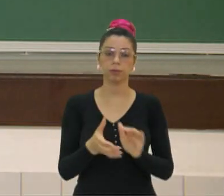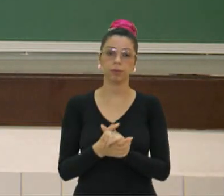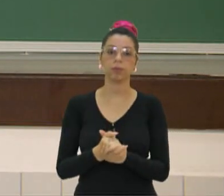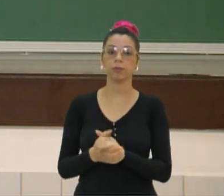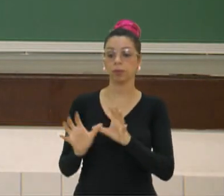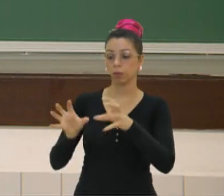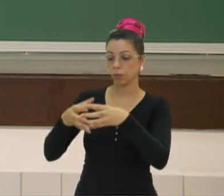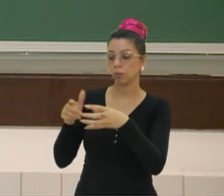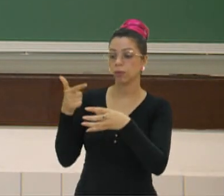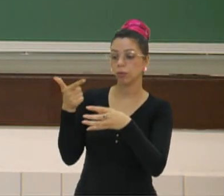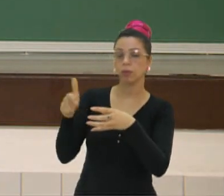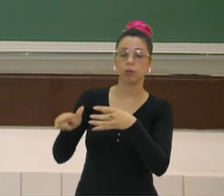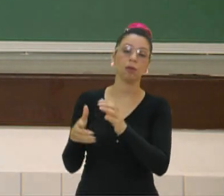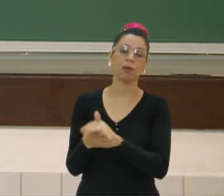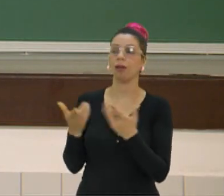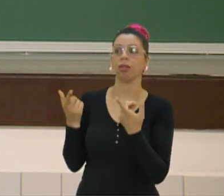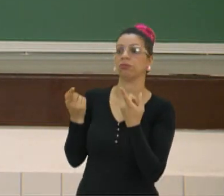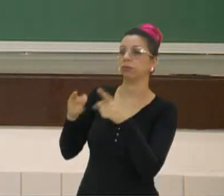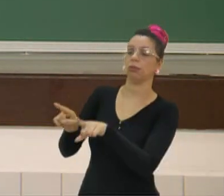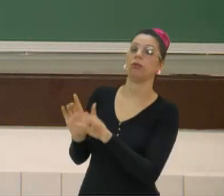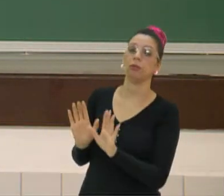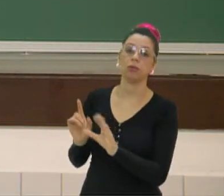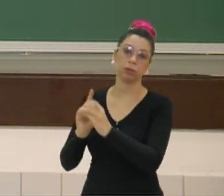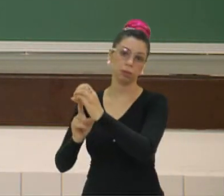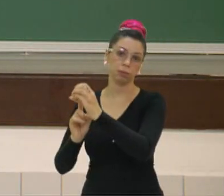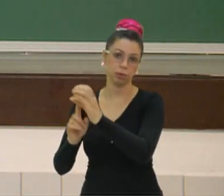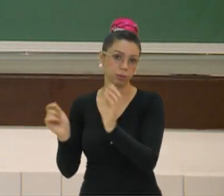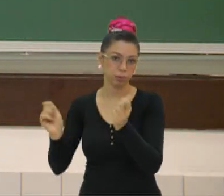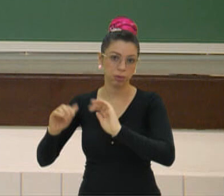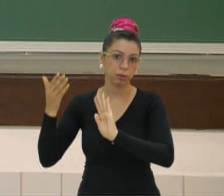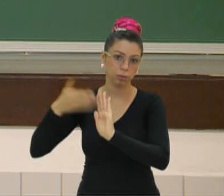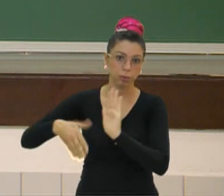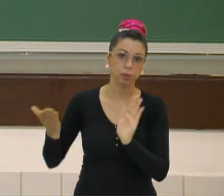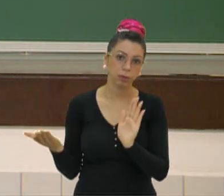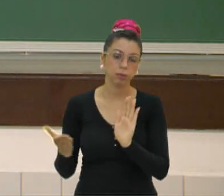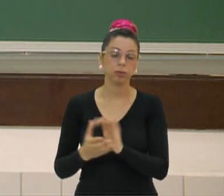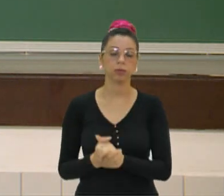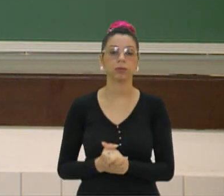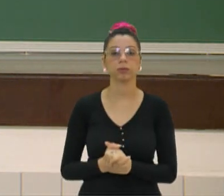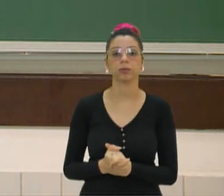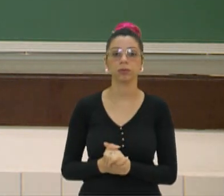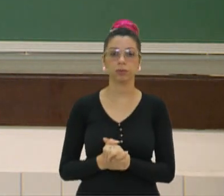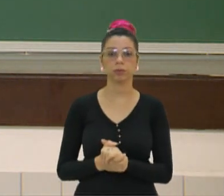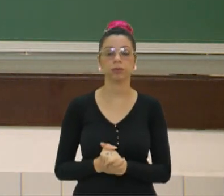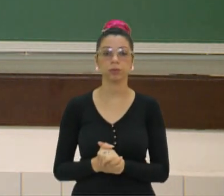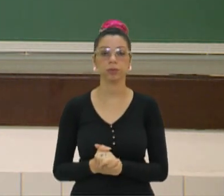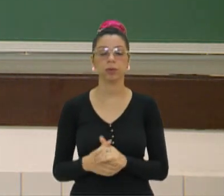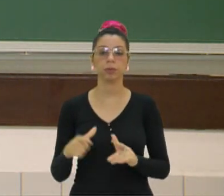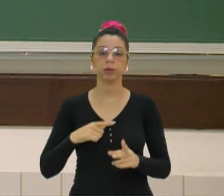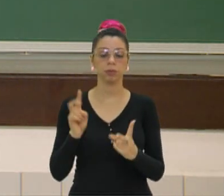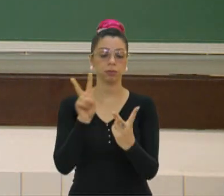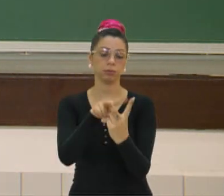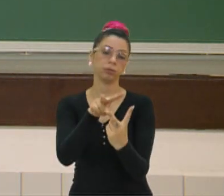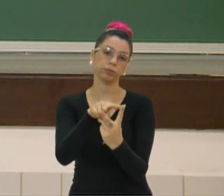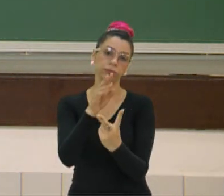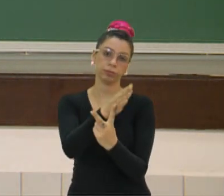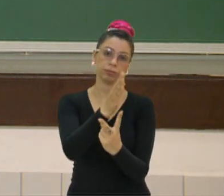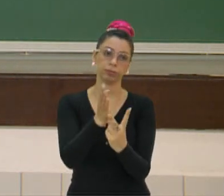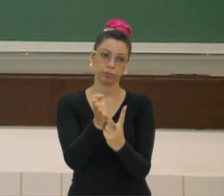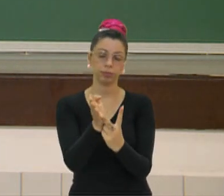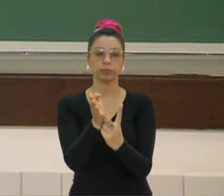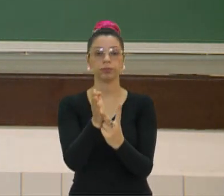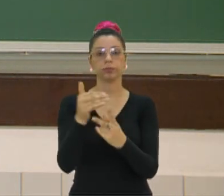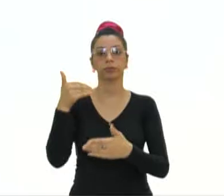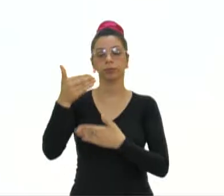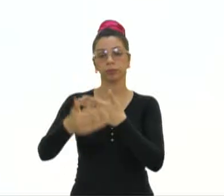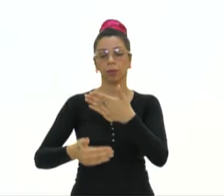Comunista não podia ser assim, nós não gostamos de comunistas, né? No Tribunal Superior Eleitoral, são feitas duas ponderações no processo que